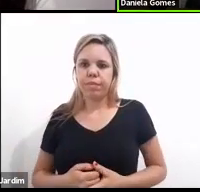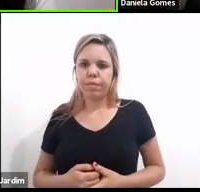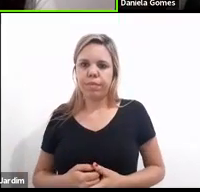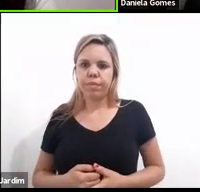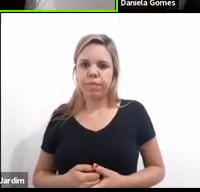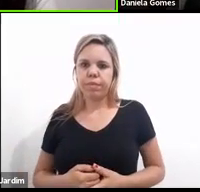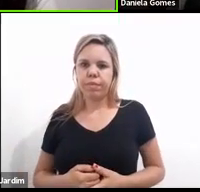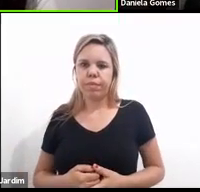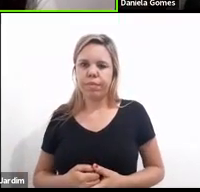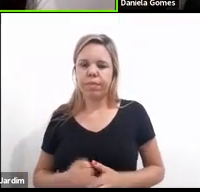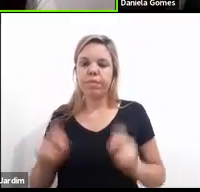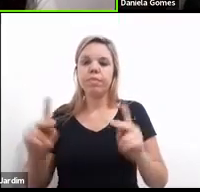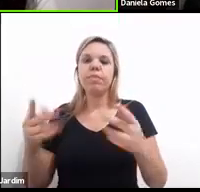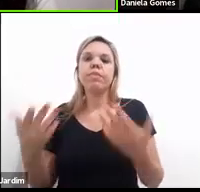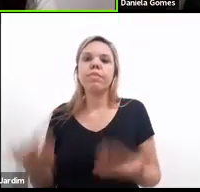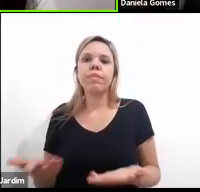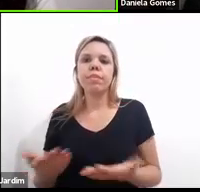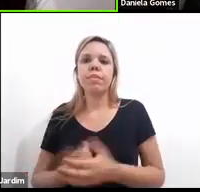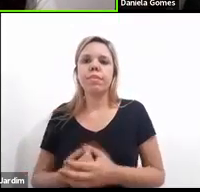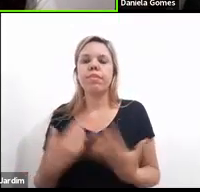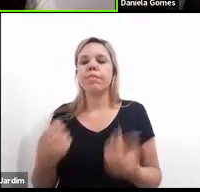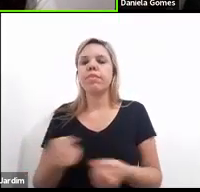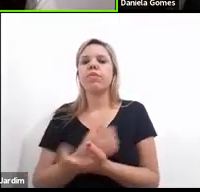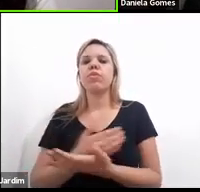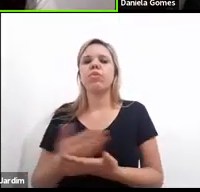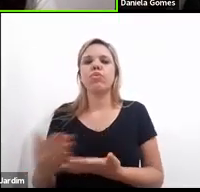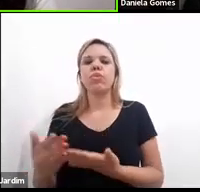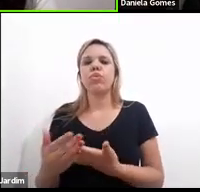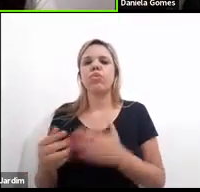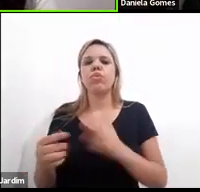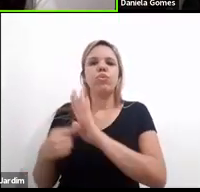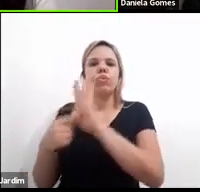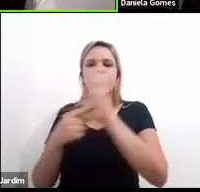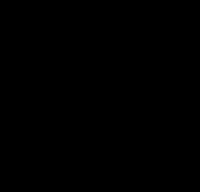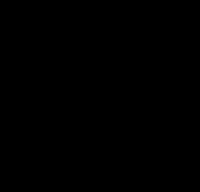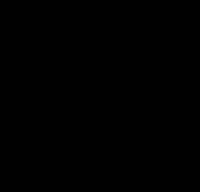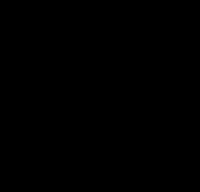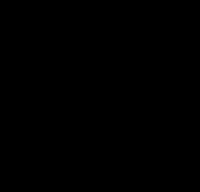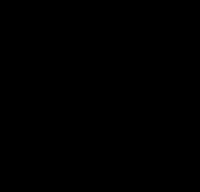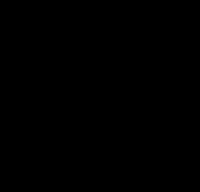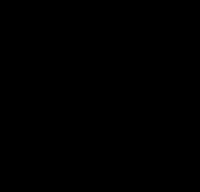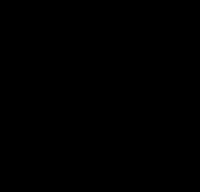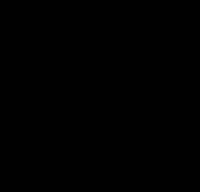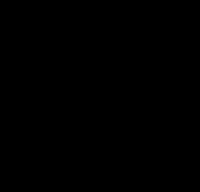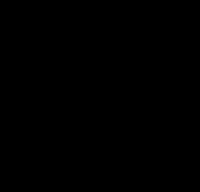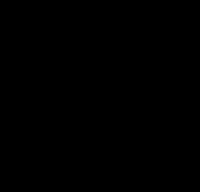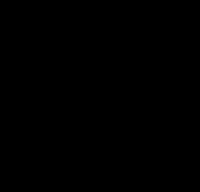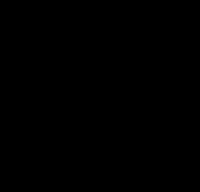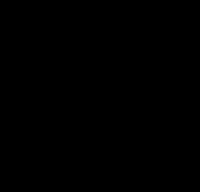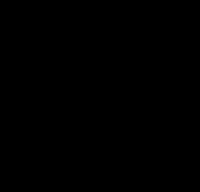Ok, então vamos começar a nossa apresentação.